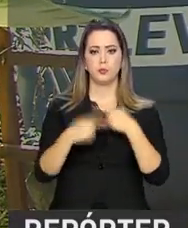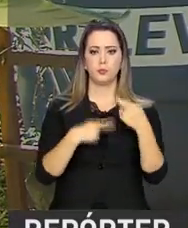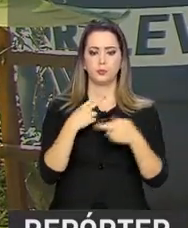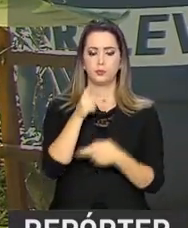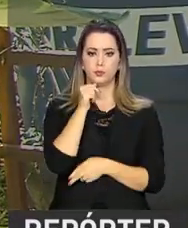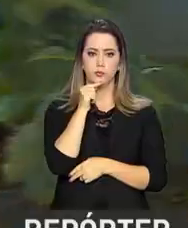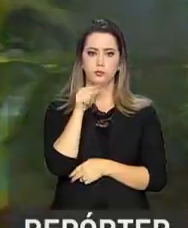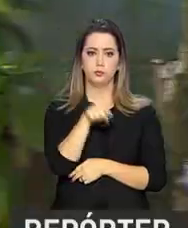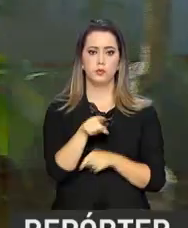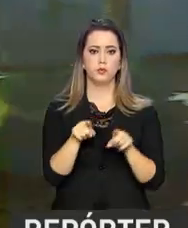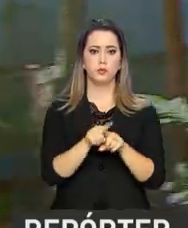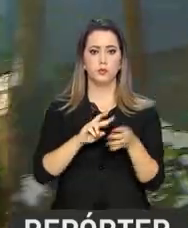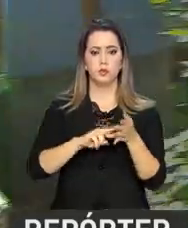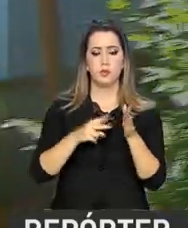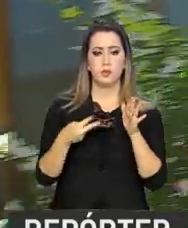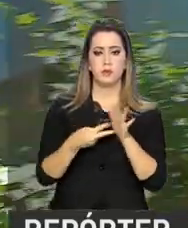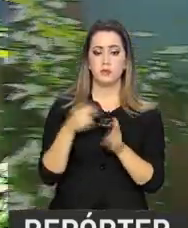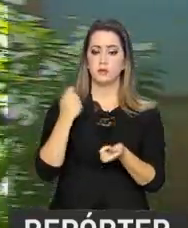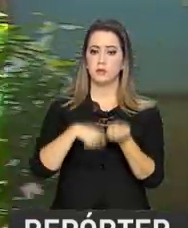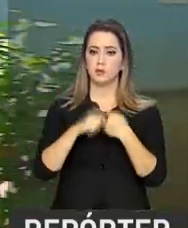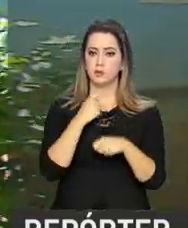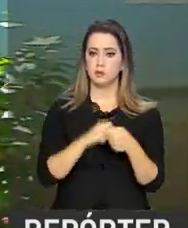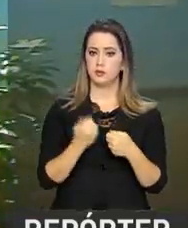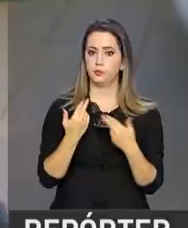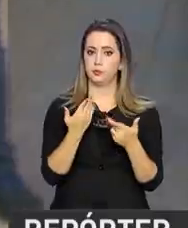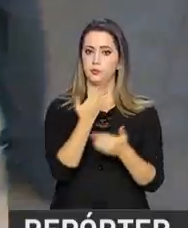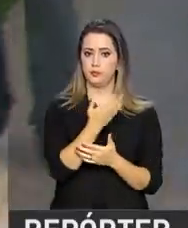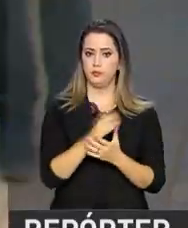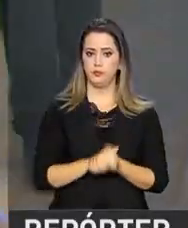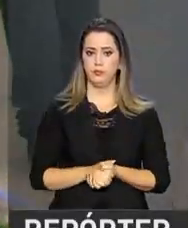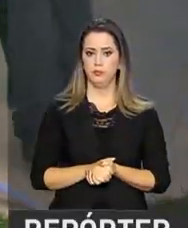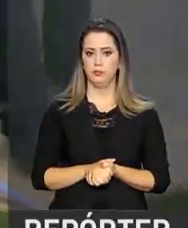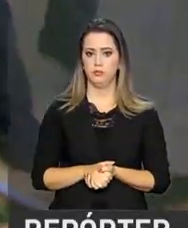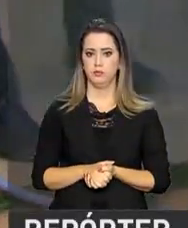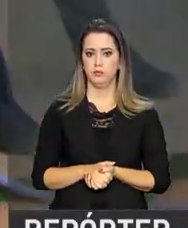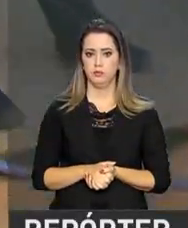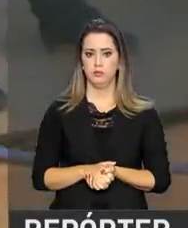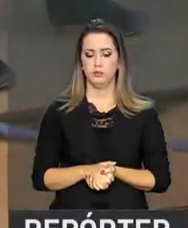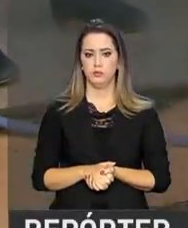de água da chuva representou economia para o seu Hélio. Em torno de